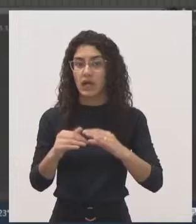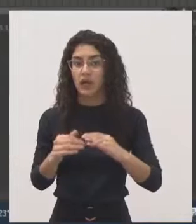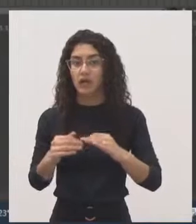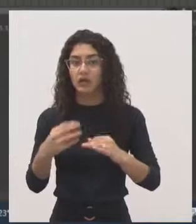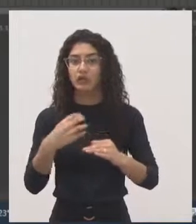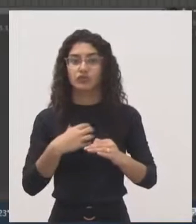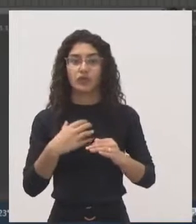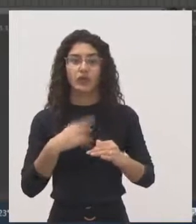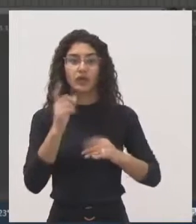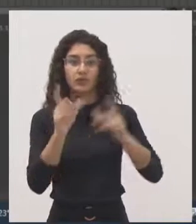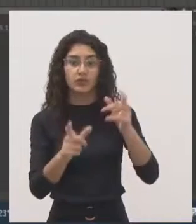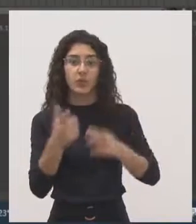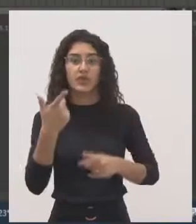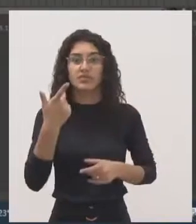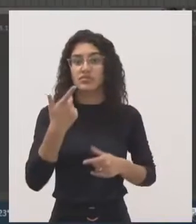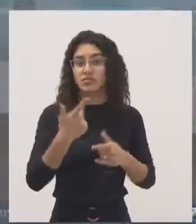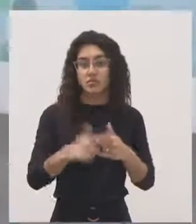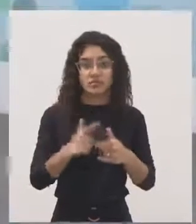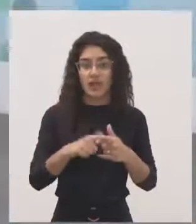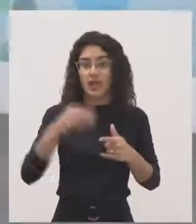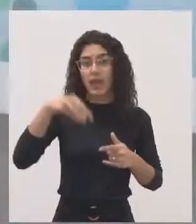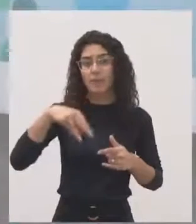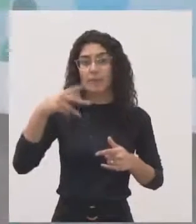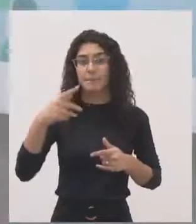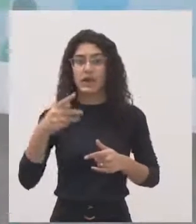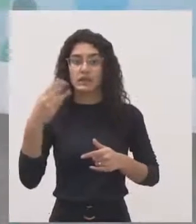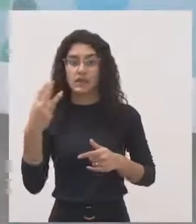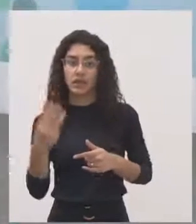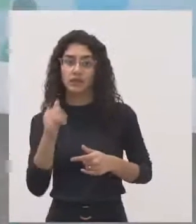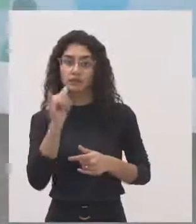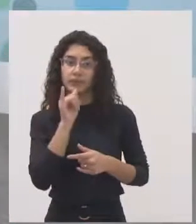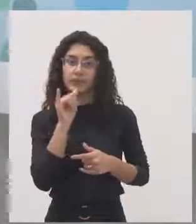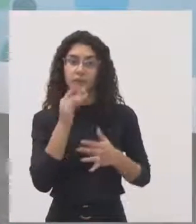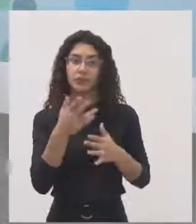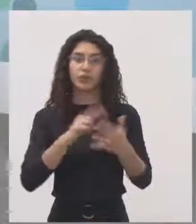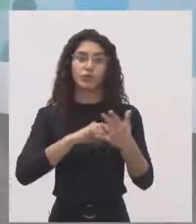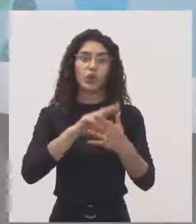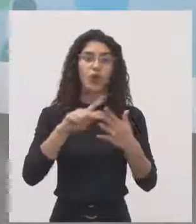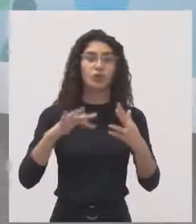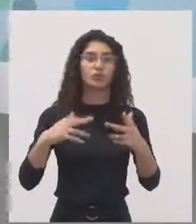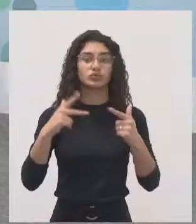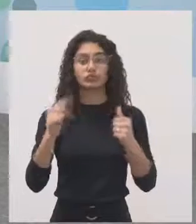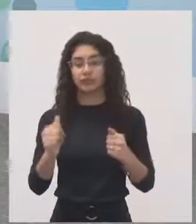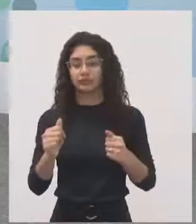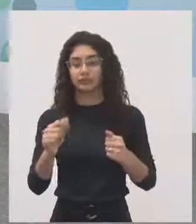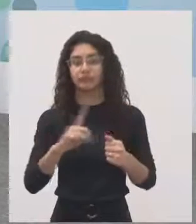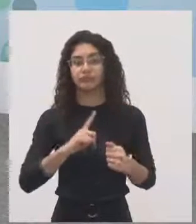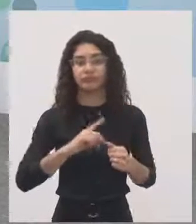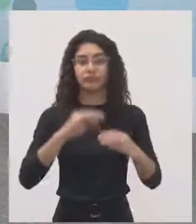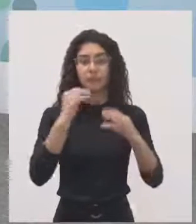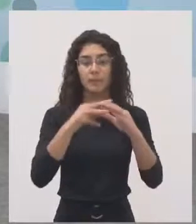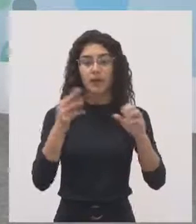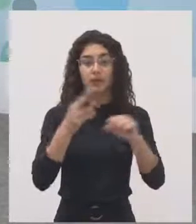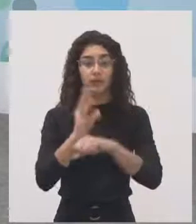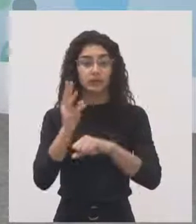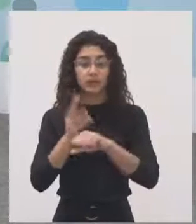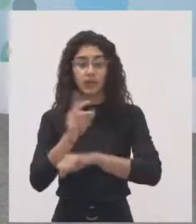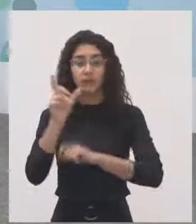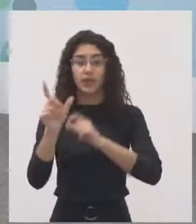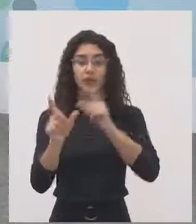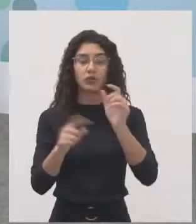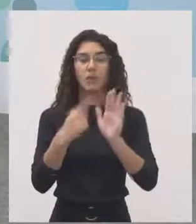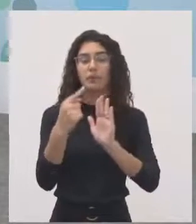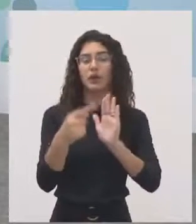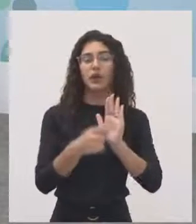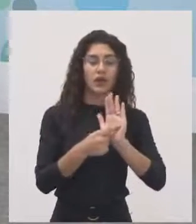pessoas normalmente não tenham, por exemplo, MP3, é uma extensão que todo mundo tem. Então, você manda no WhatsApp, por exemplo, a pessoa vai clicar,